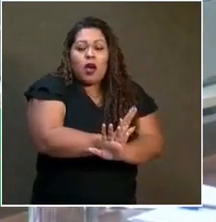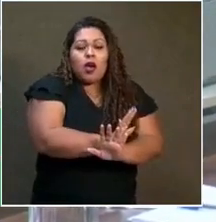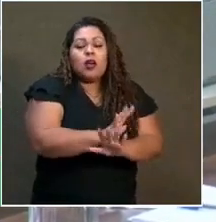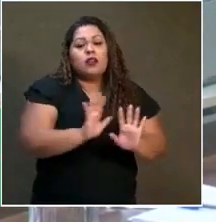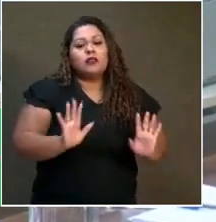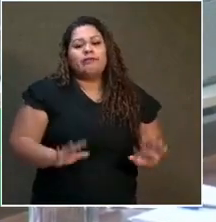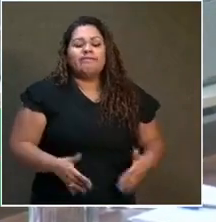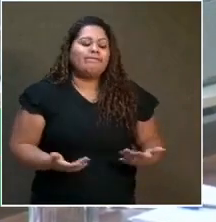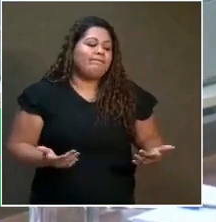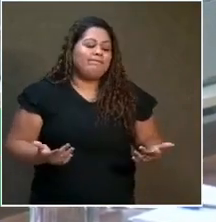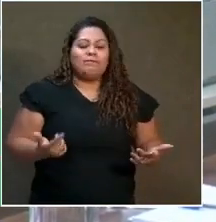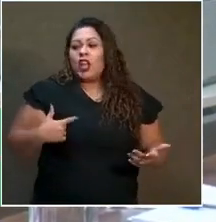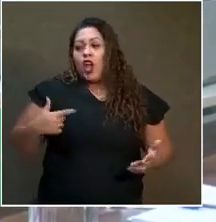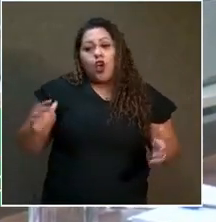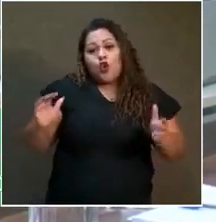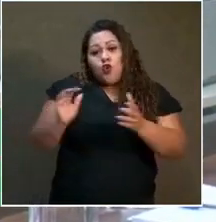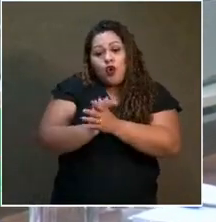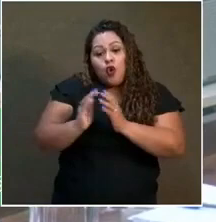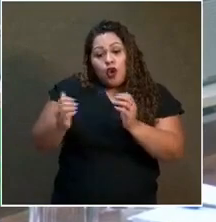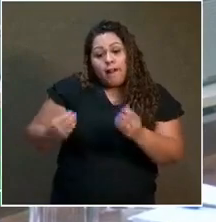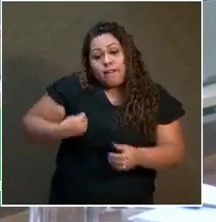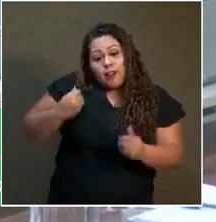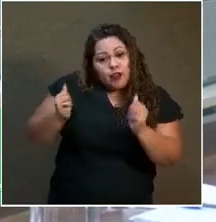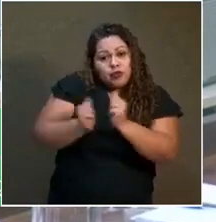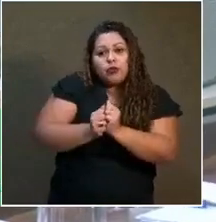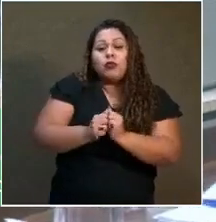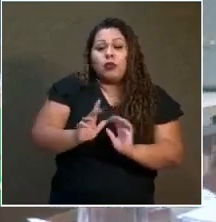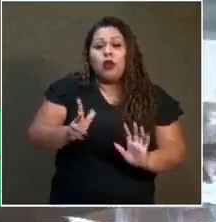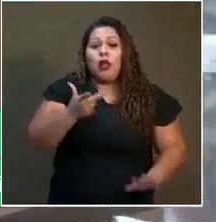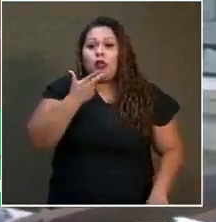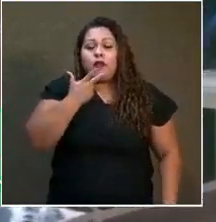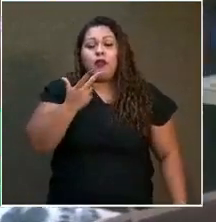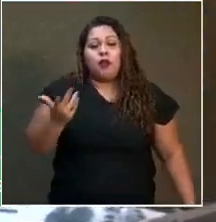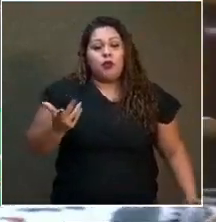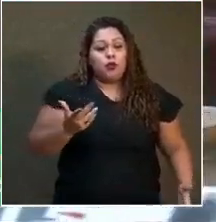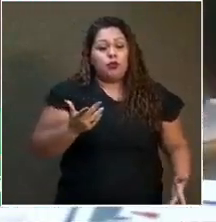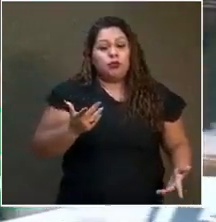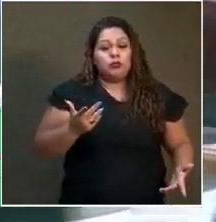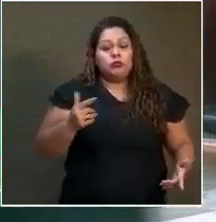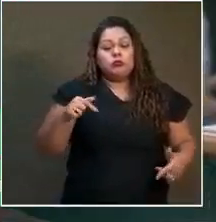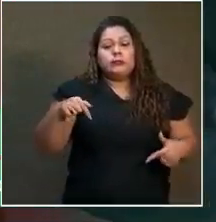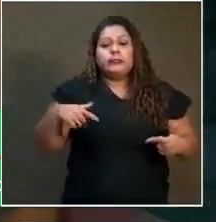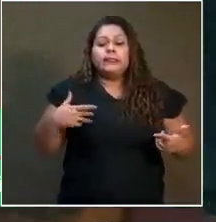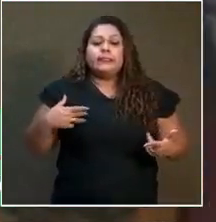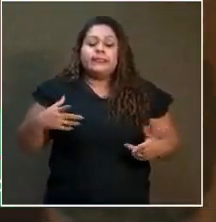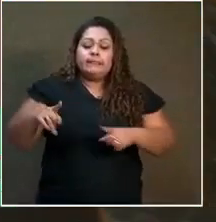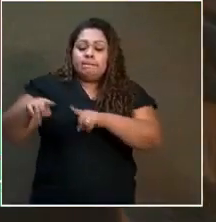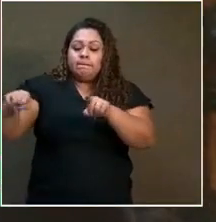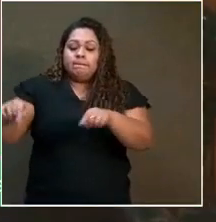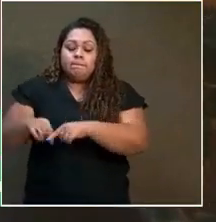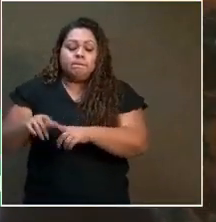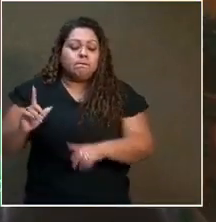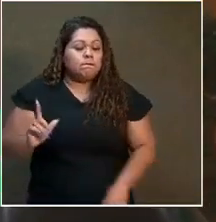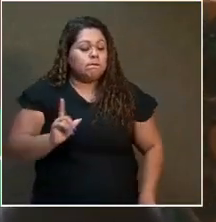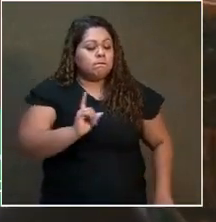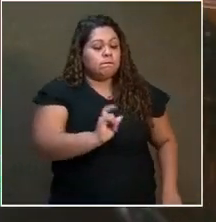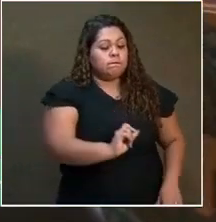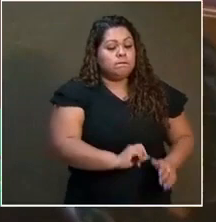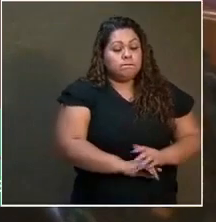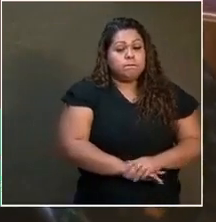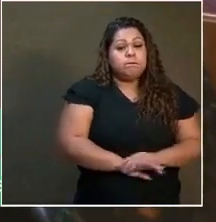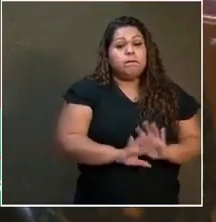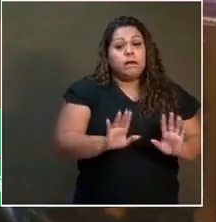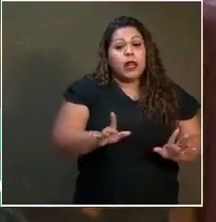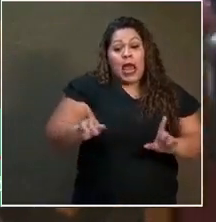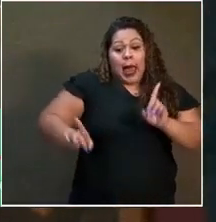ela disse, não dá mais para morarmos juntos. Ele confessou aqui que ele saiu do quarto, ficou na área lá, e a